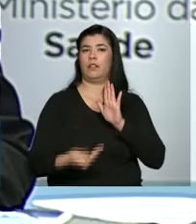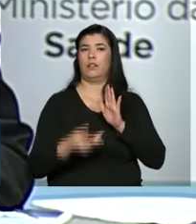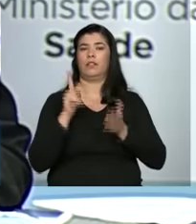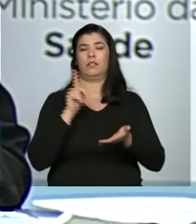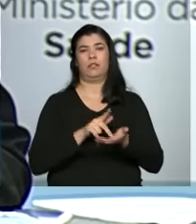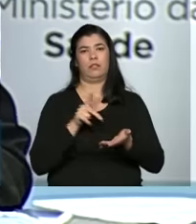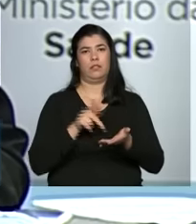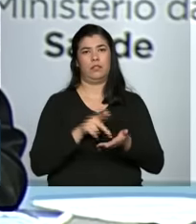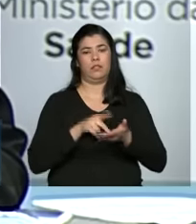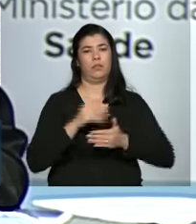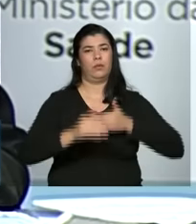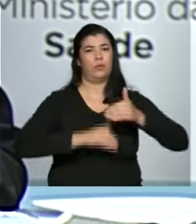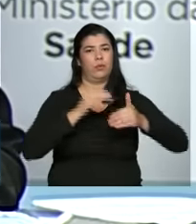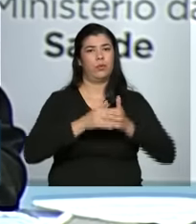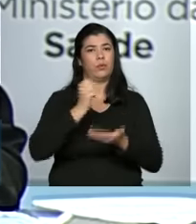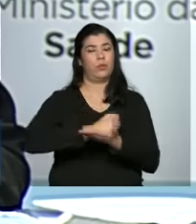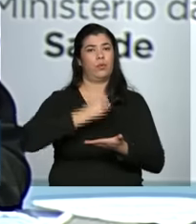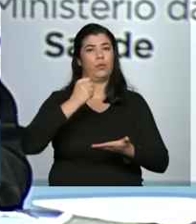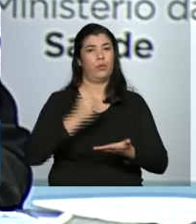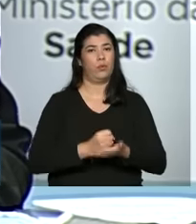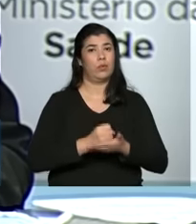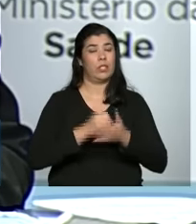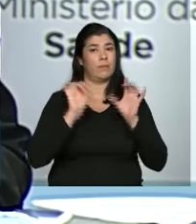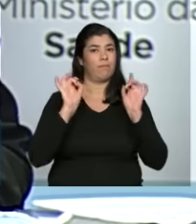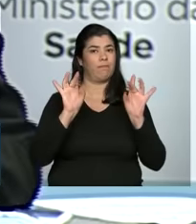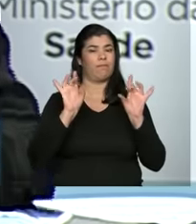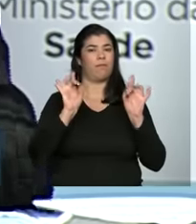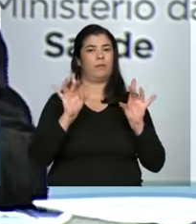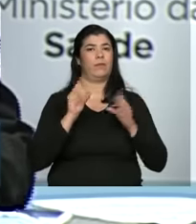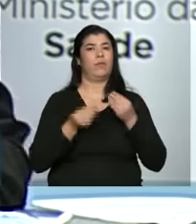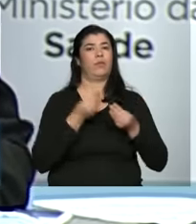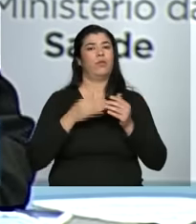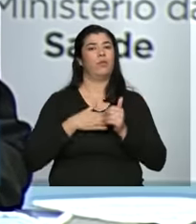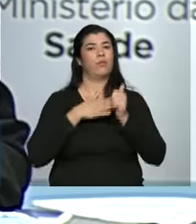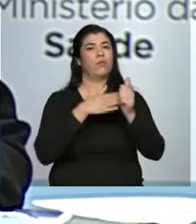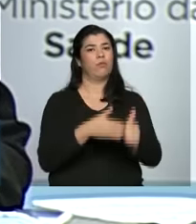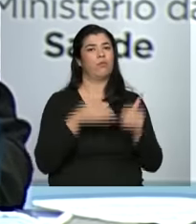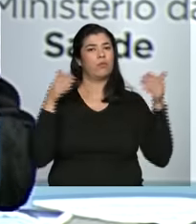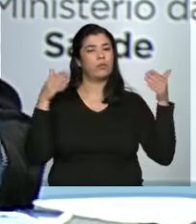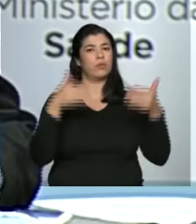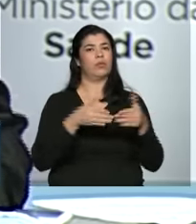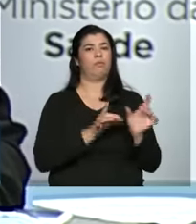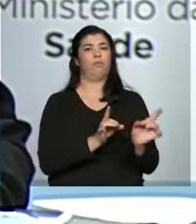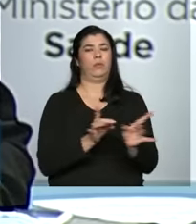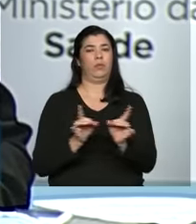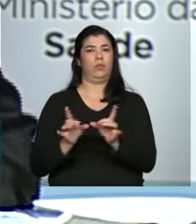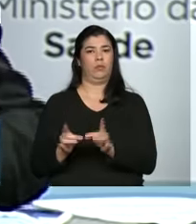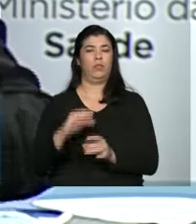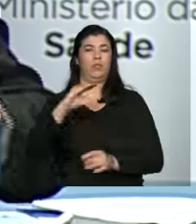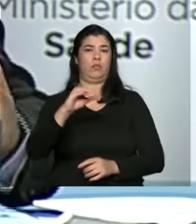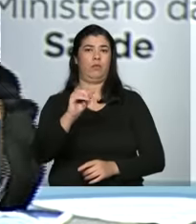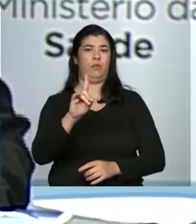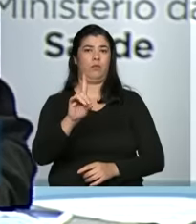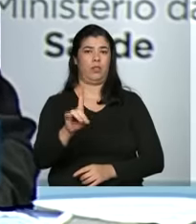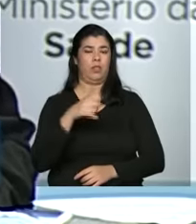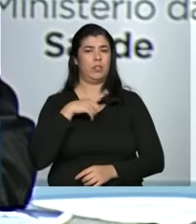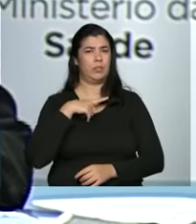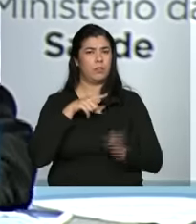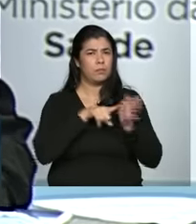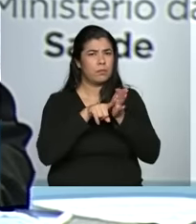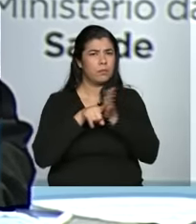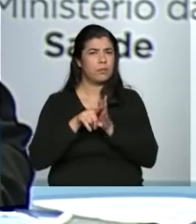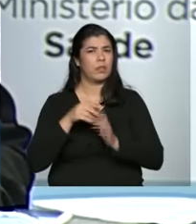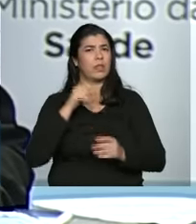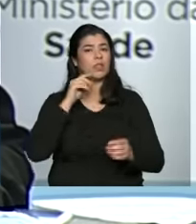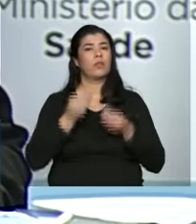realização de de contratos de exclusividade e que levam a essa concentração do mercado o CAD tá investigando para